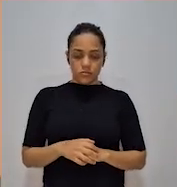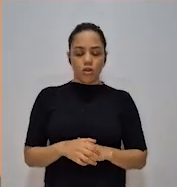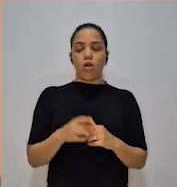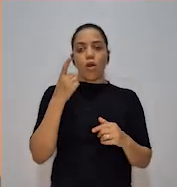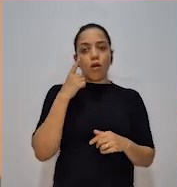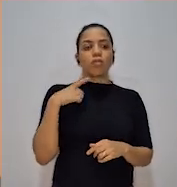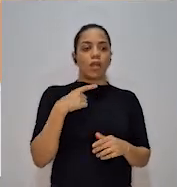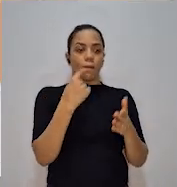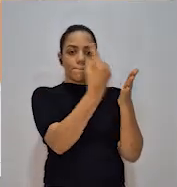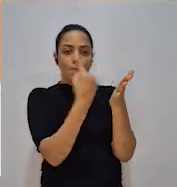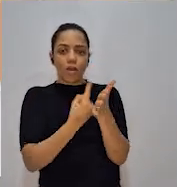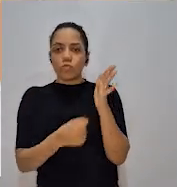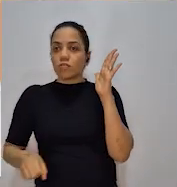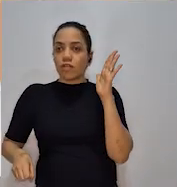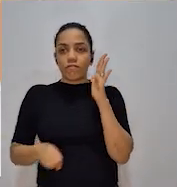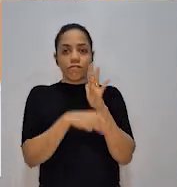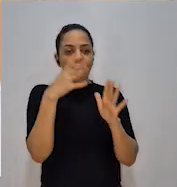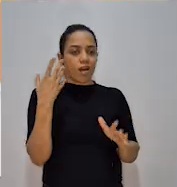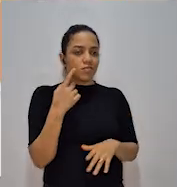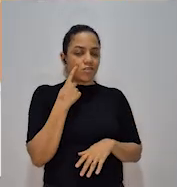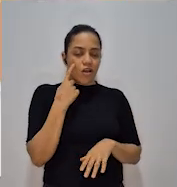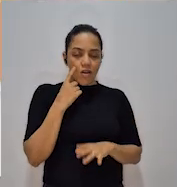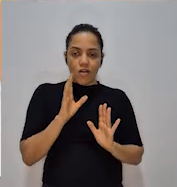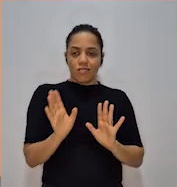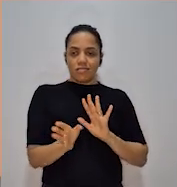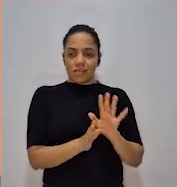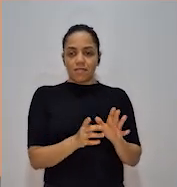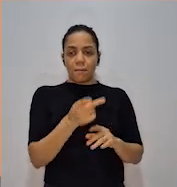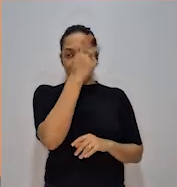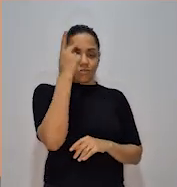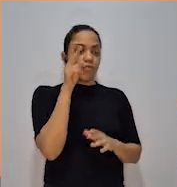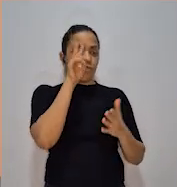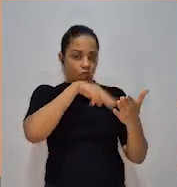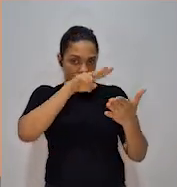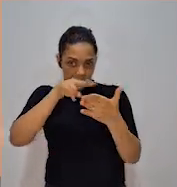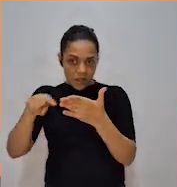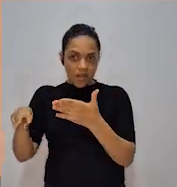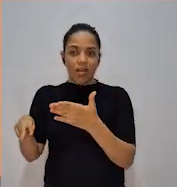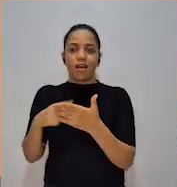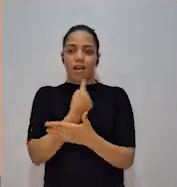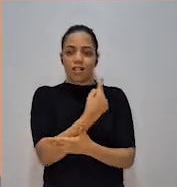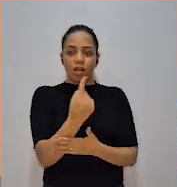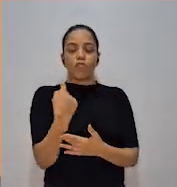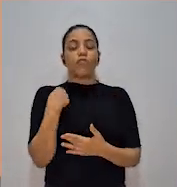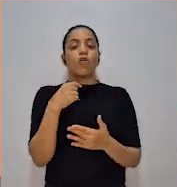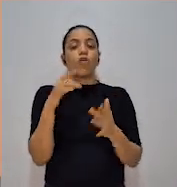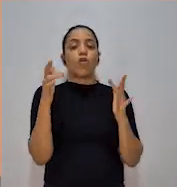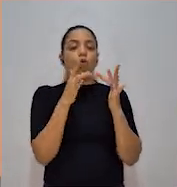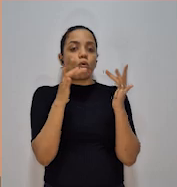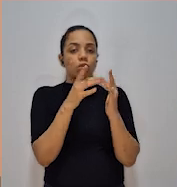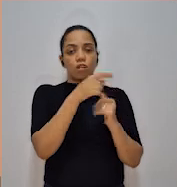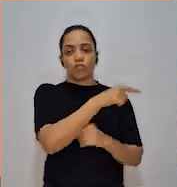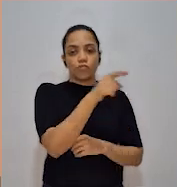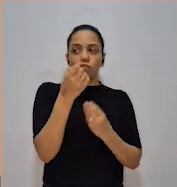temos muitas perguntas. Eu vou ler as perguntas aqui para que as pessoas se sintam contempladas. Vou passar o contato de vocês para